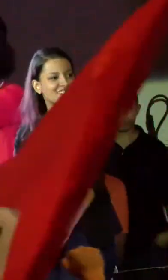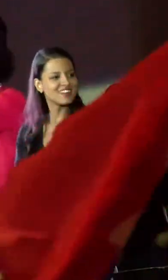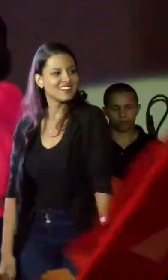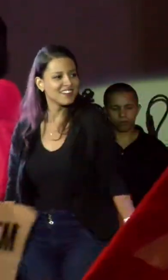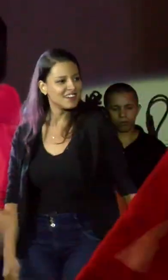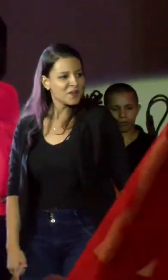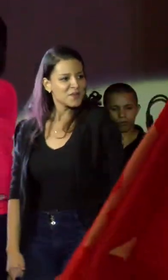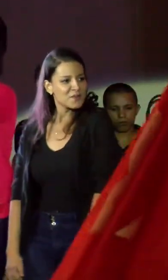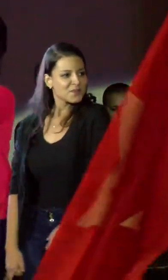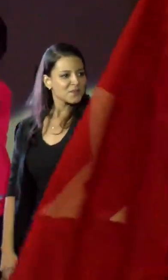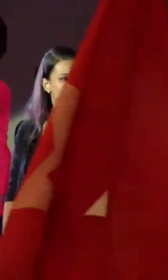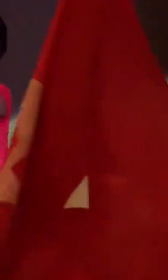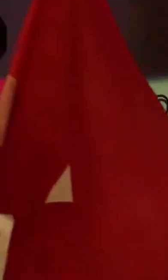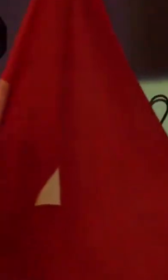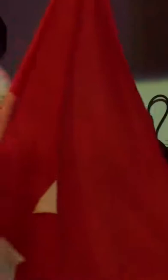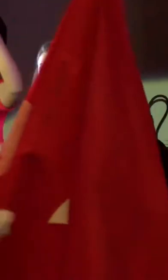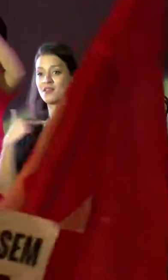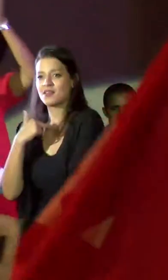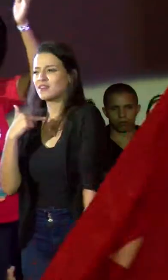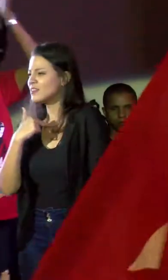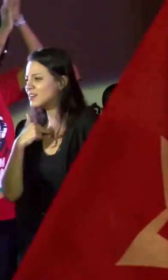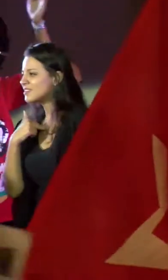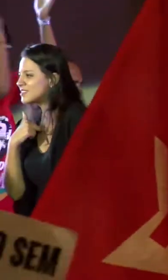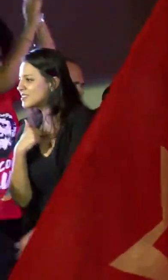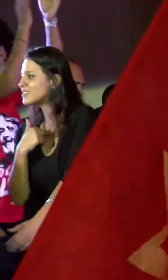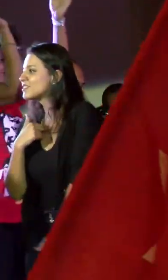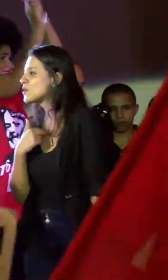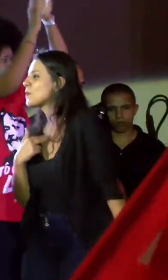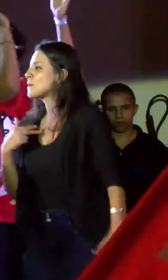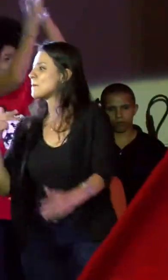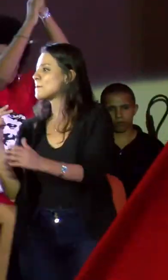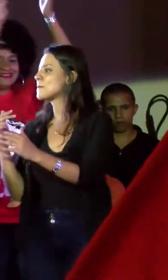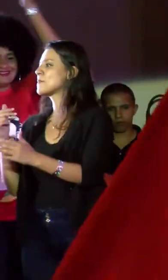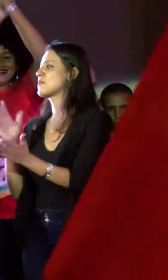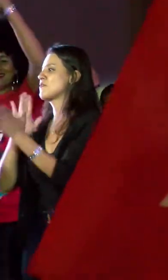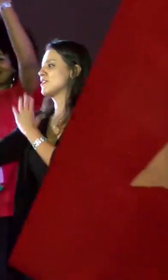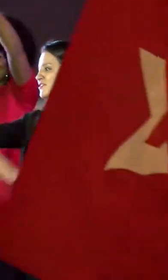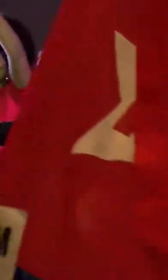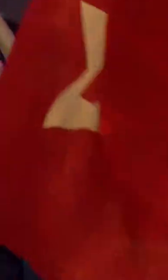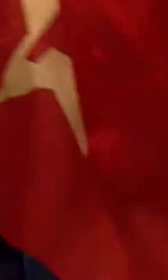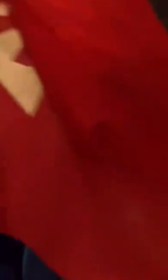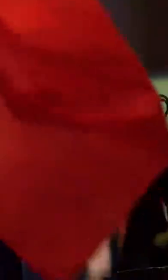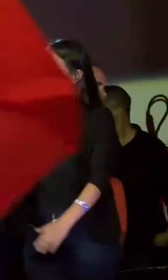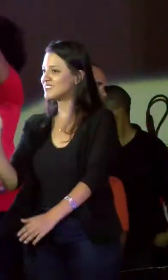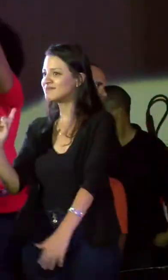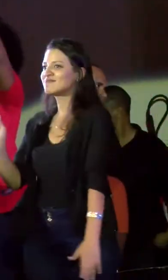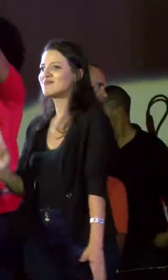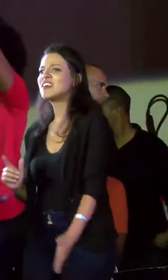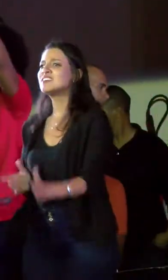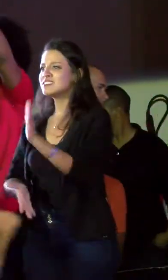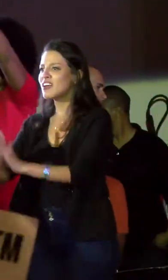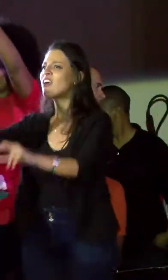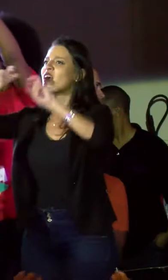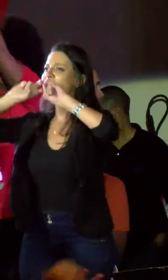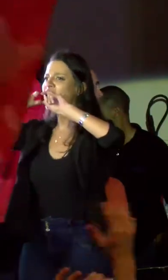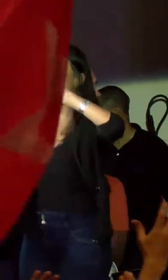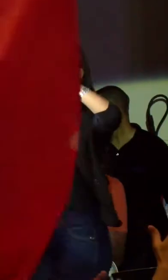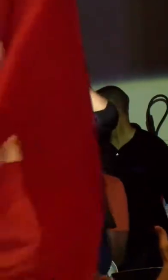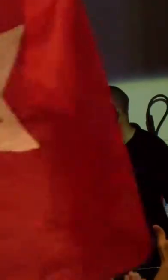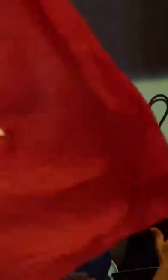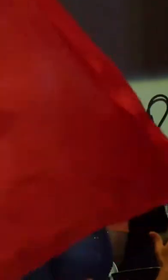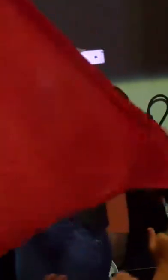Gustavo não fugiu, não se rendeu. Saiu e gritou bem alto